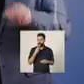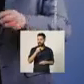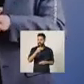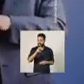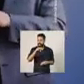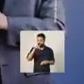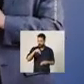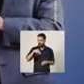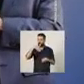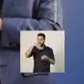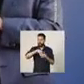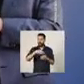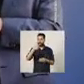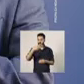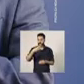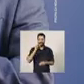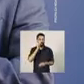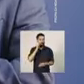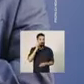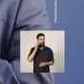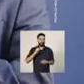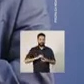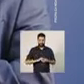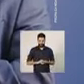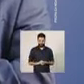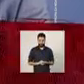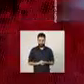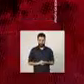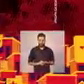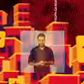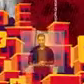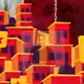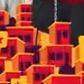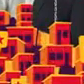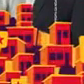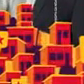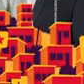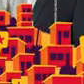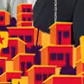queria pedir para você querido Novembro volte nilmário Miranda Hot Trip